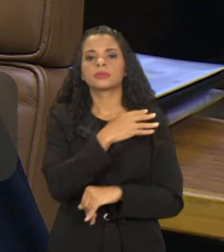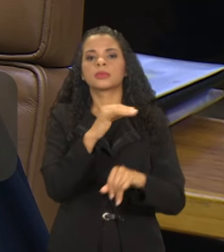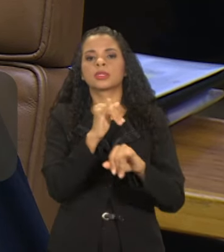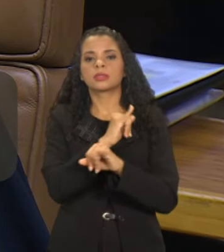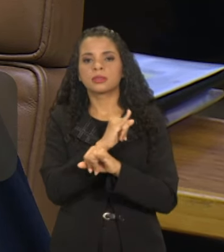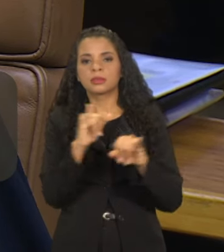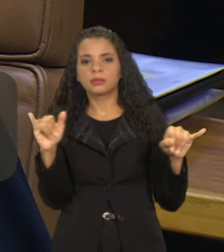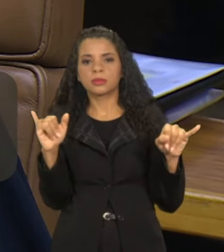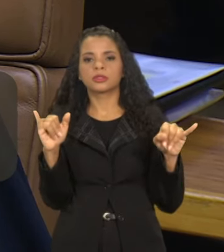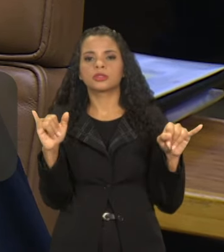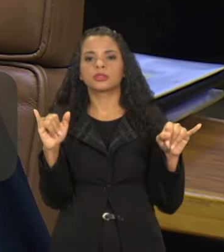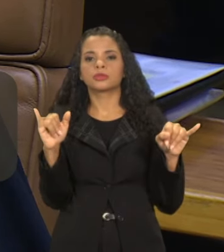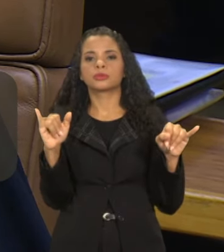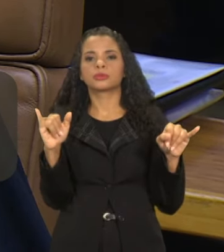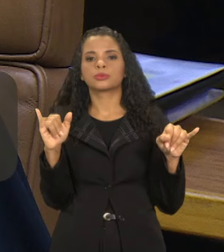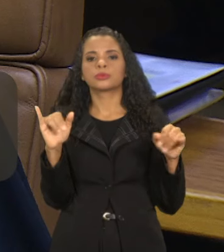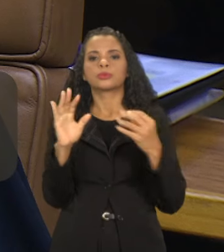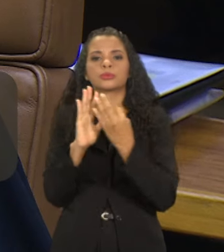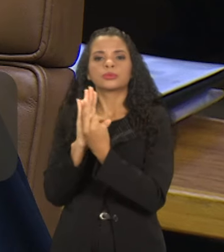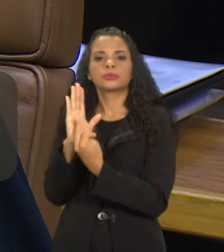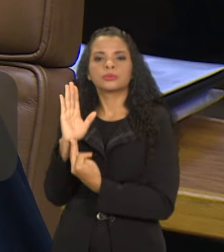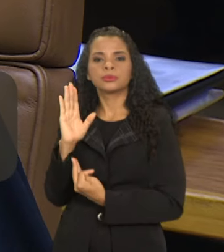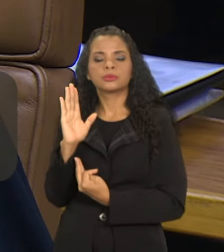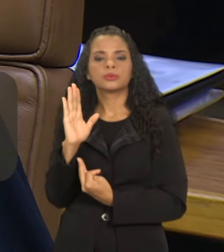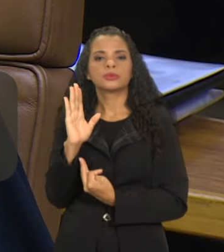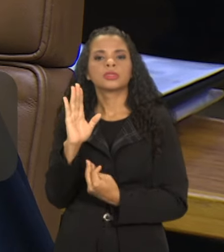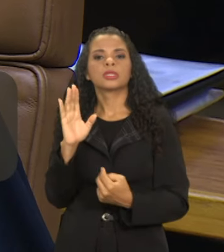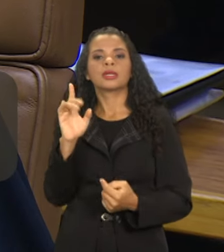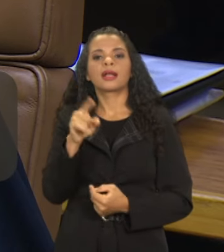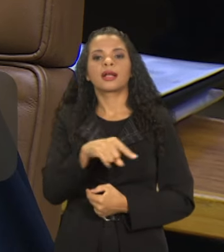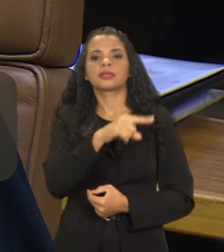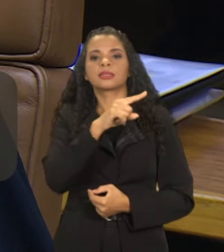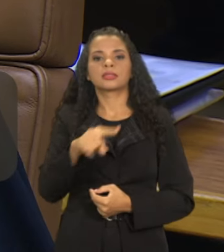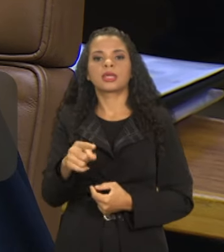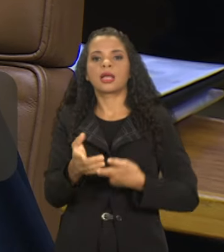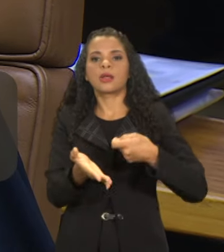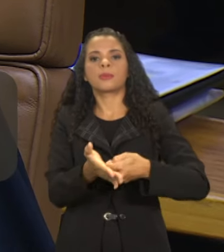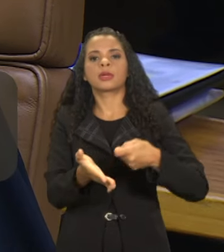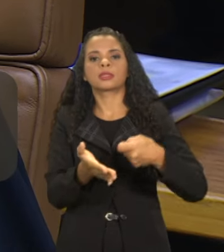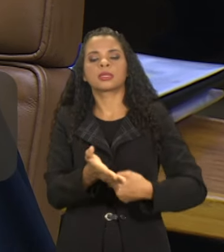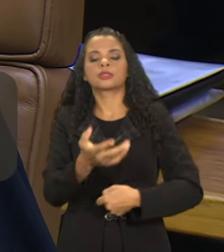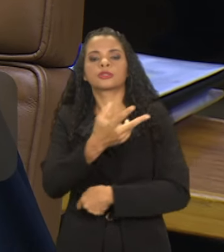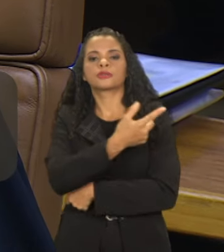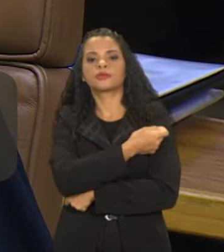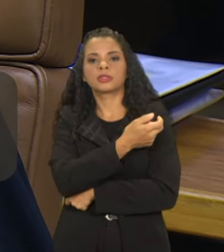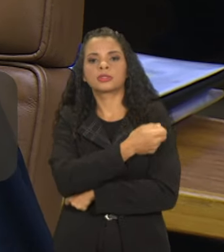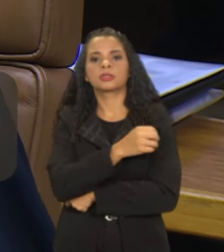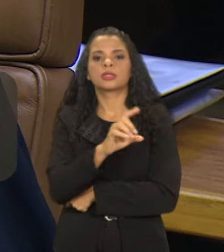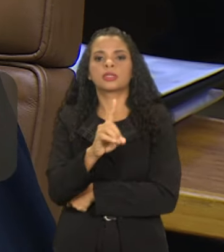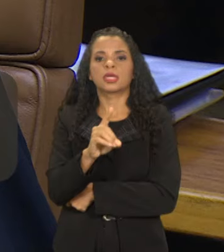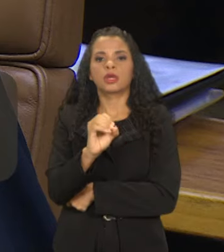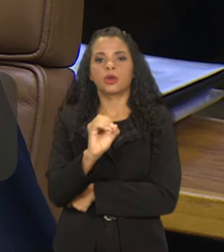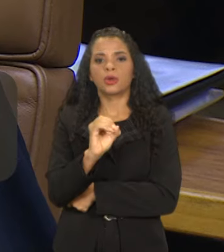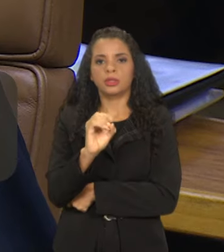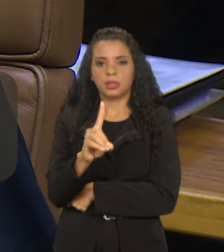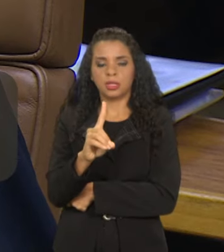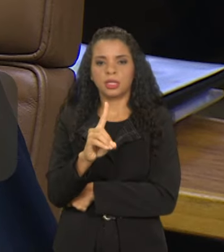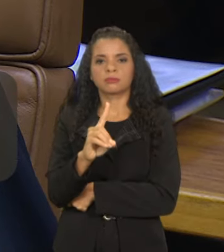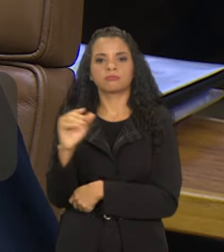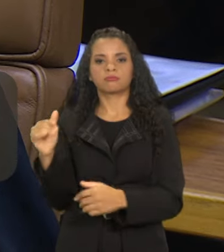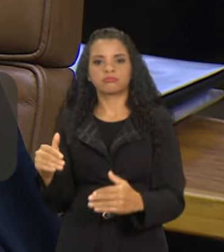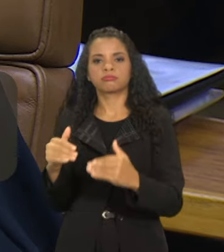revoga todas as políticas associadas ao mandato de vacinação contra a Covid-19 do DOD, de acordo com o memorando.